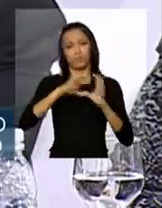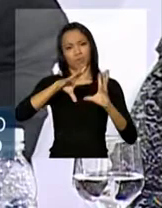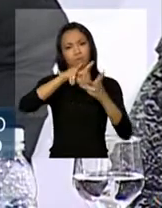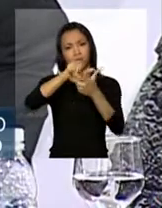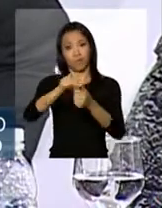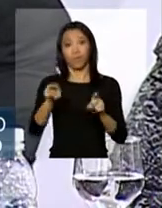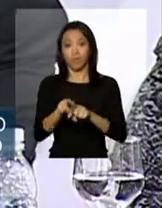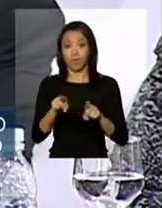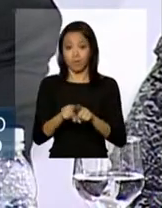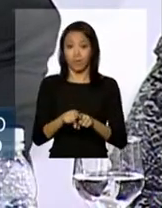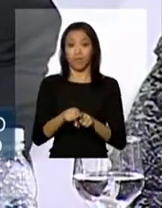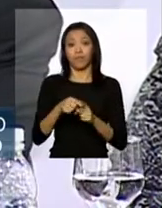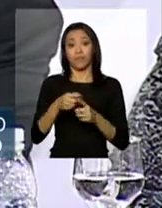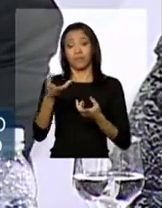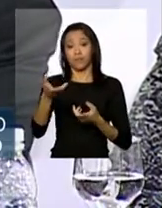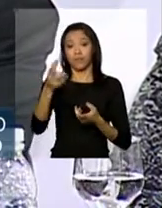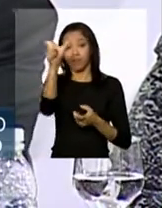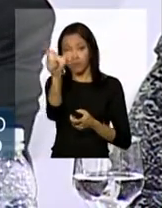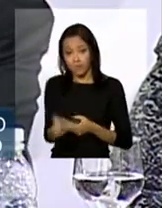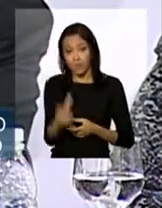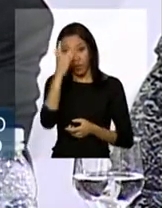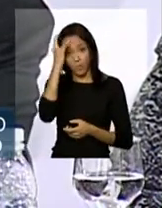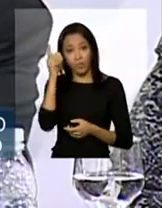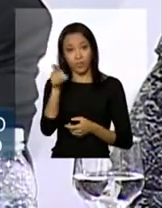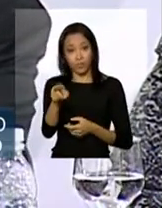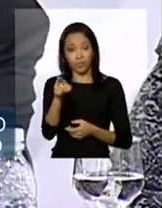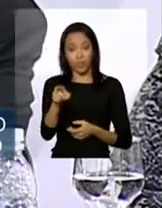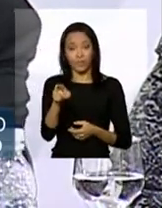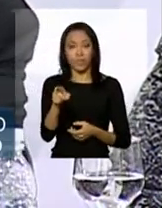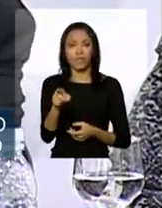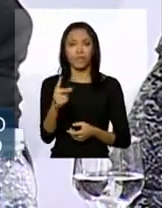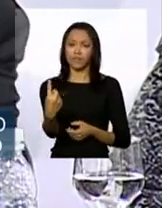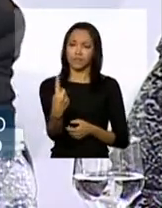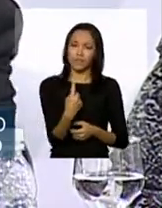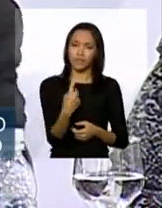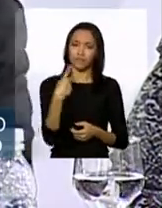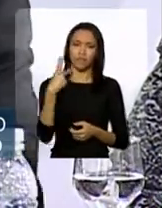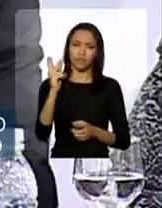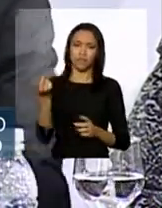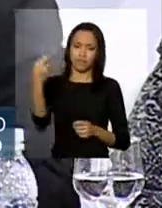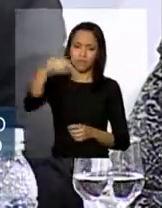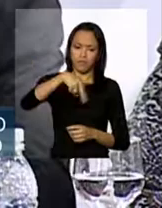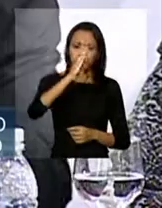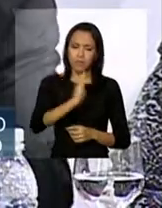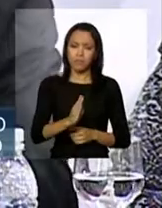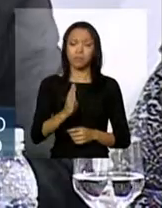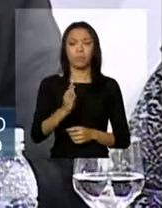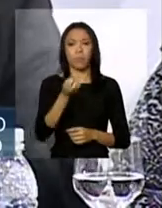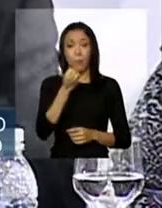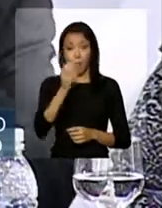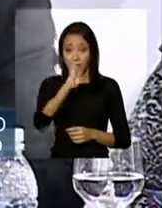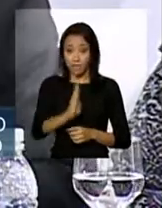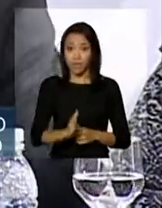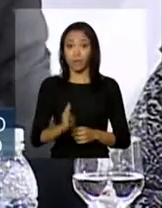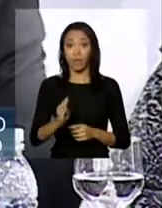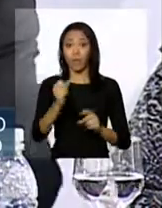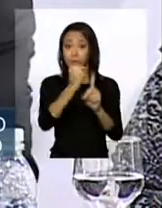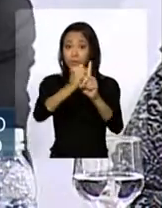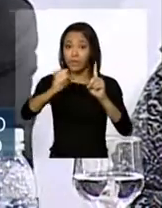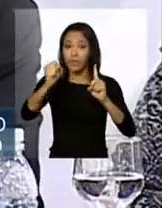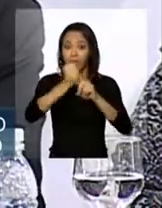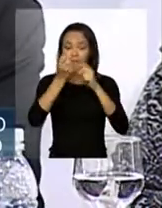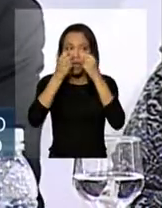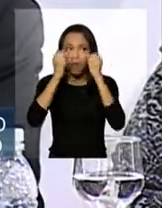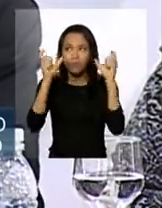o Dr. Harold Robinson, eles têm um grande peso aqui no Brasil. O Brasil é uma sociedade viva, uma sociedade